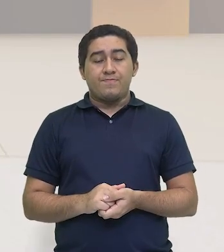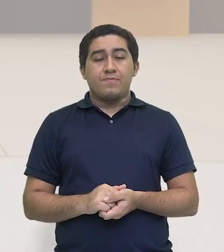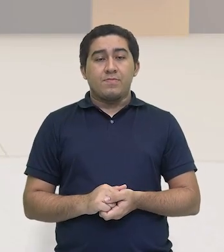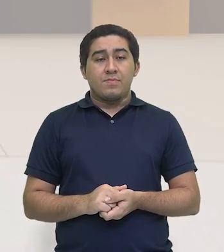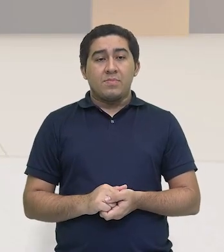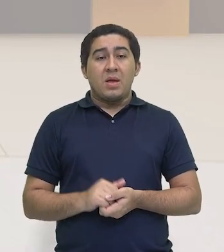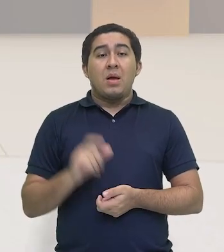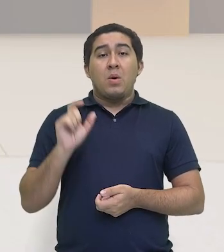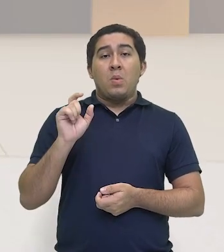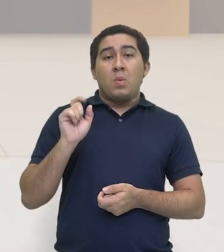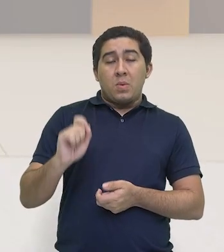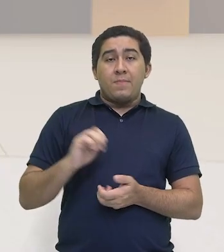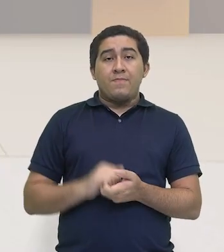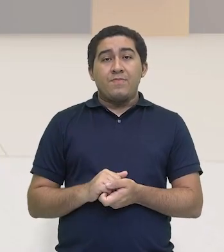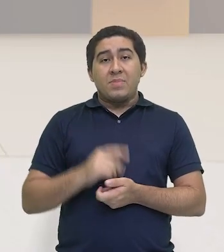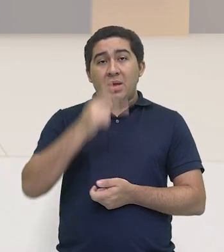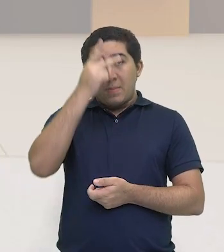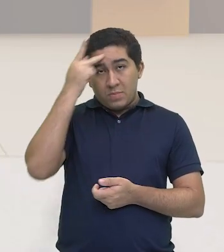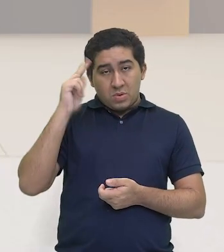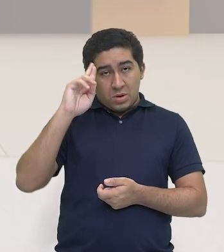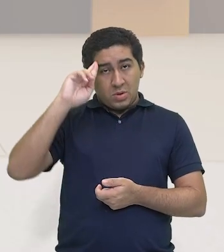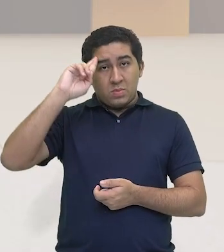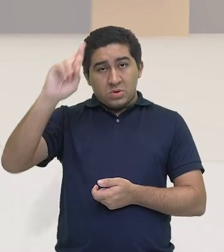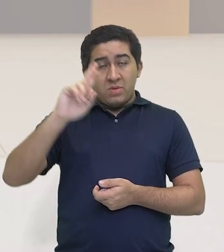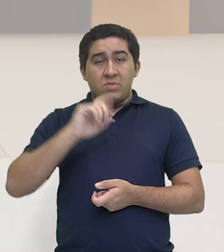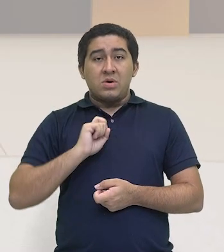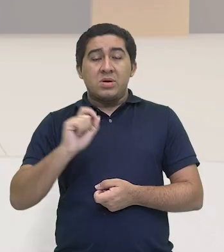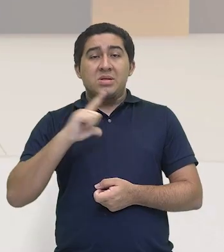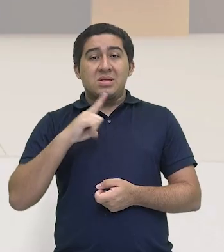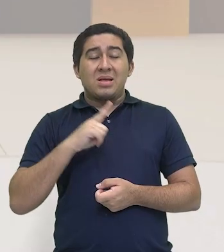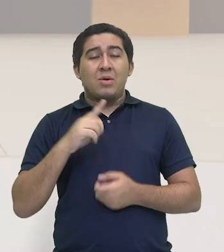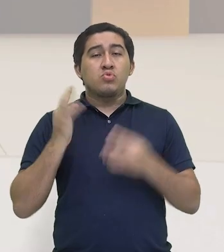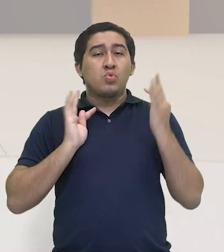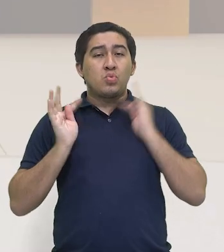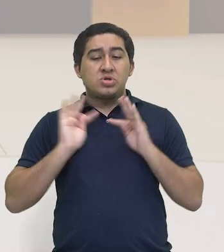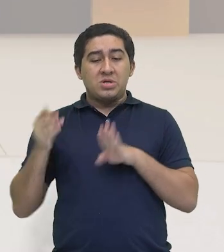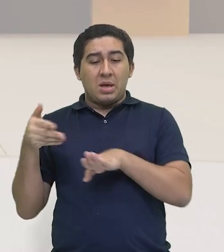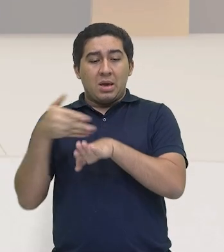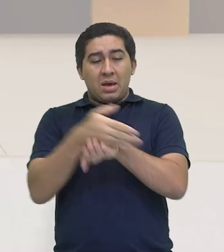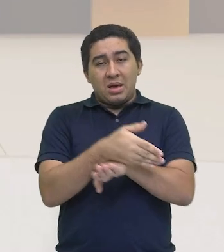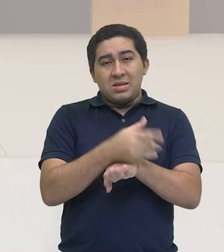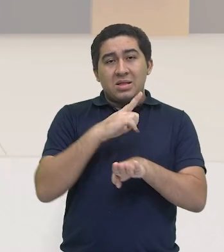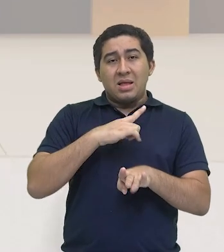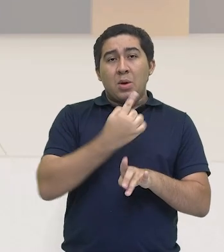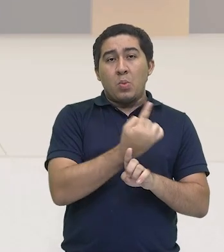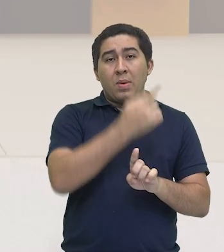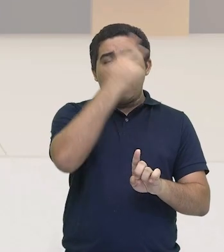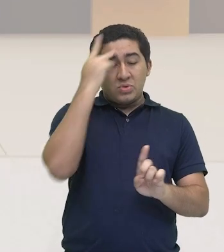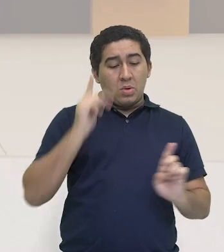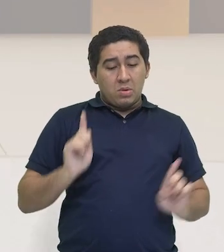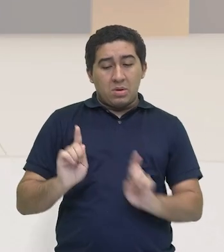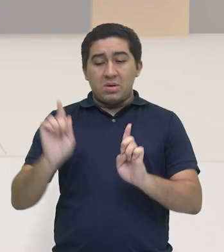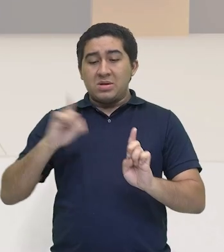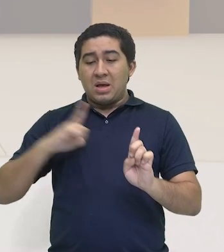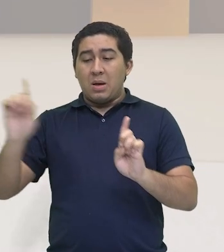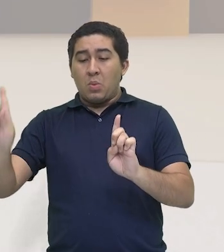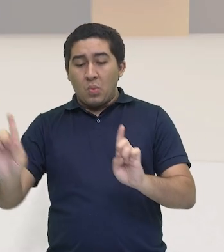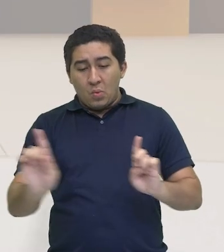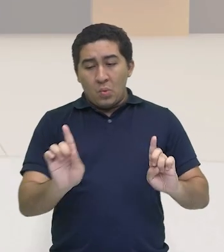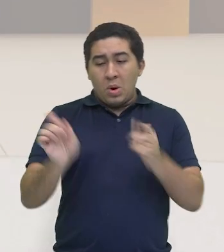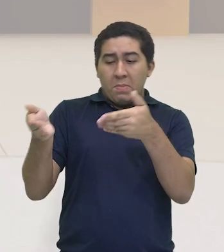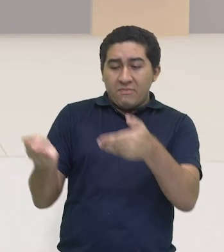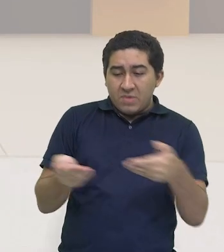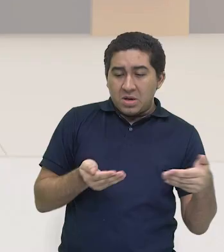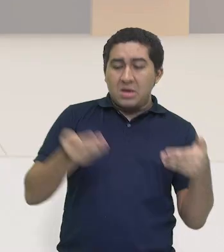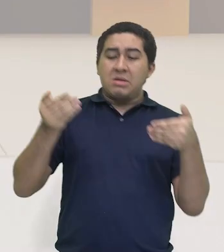eu conheço, de hospedagem comunitária, é aquele que recebe os turistas, né, faz ali toda a apreciação. E em inglês,